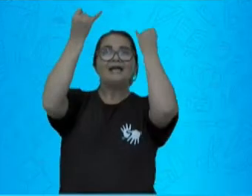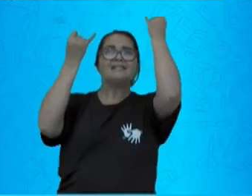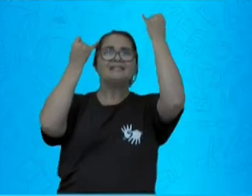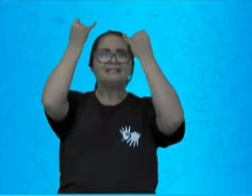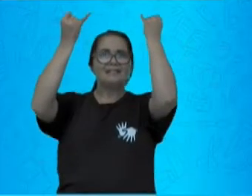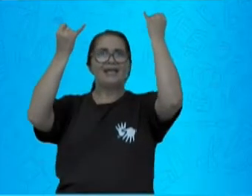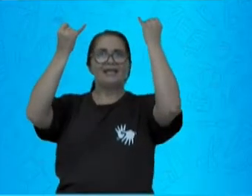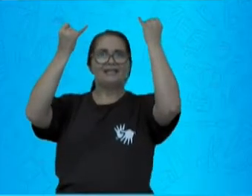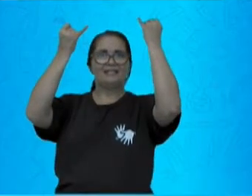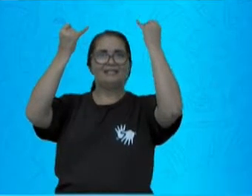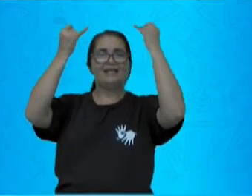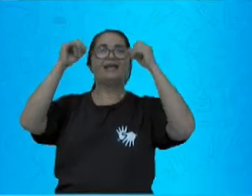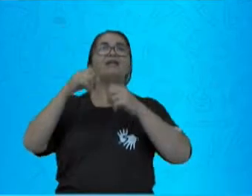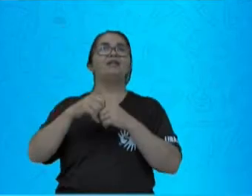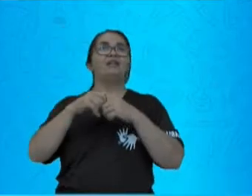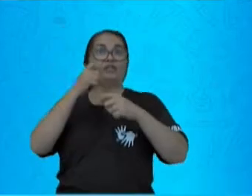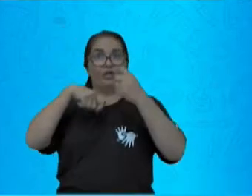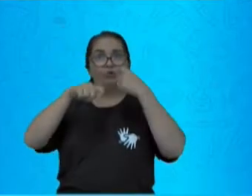igreja.